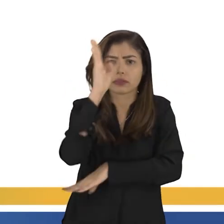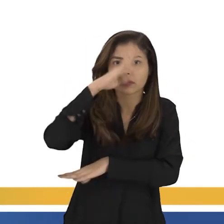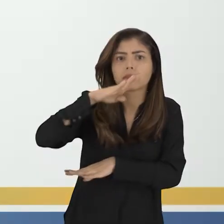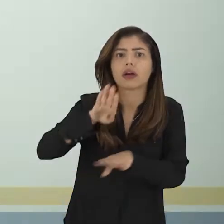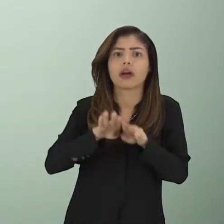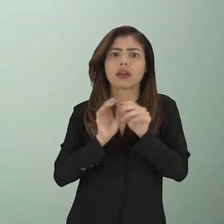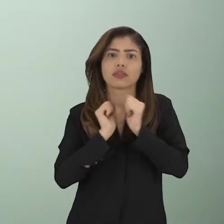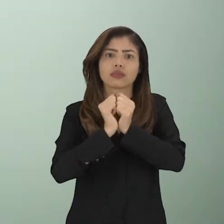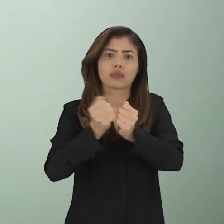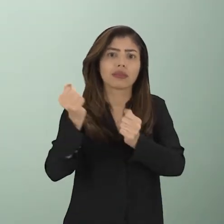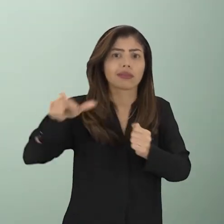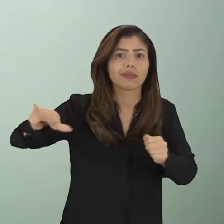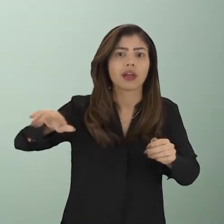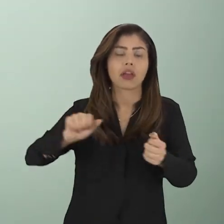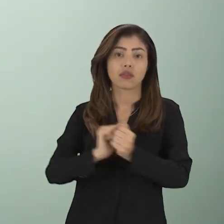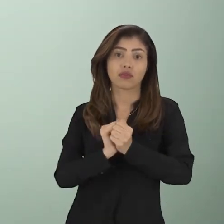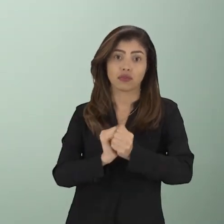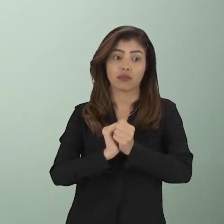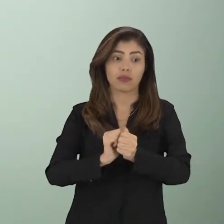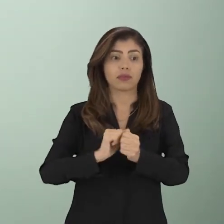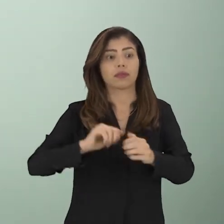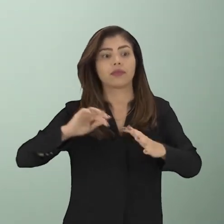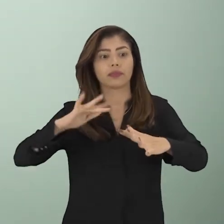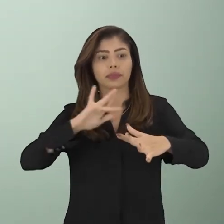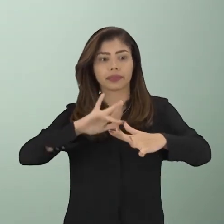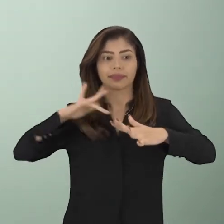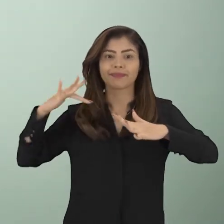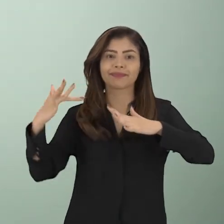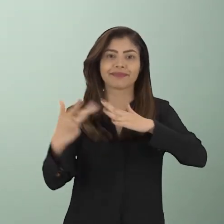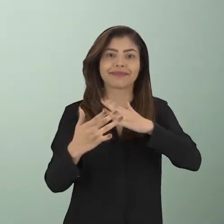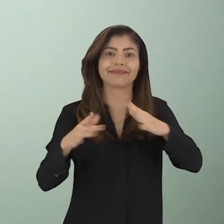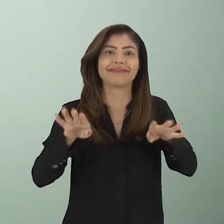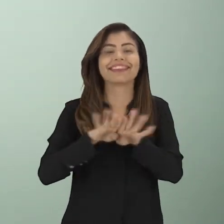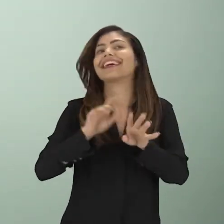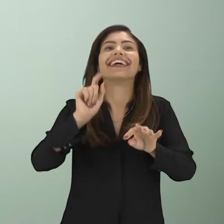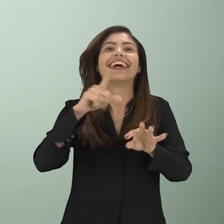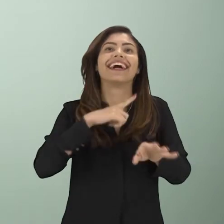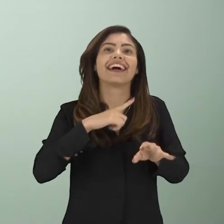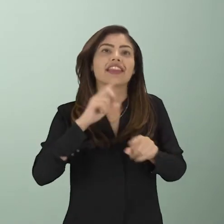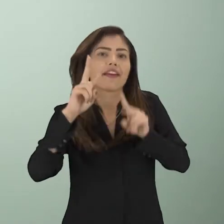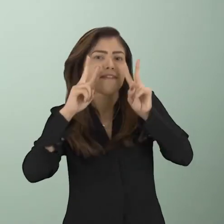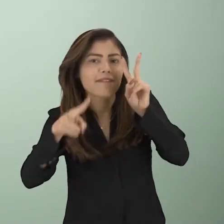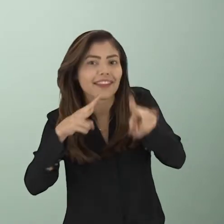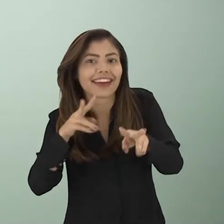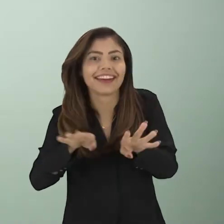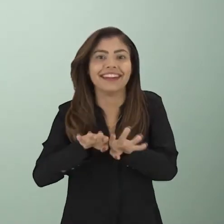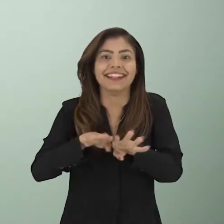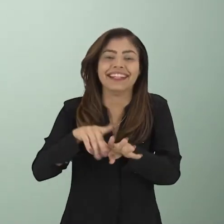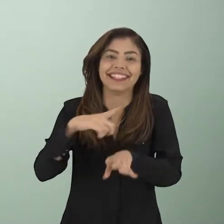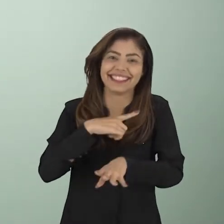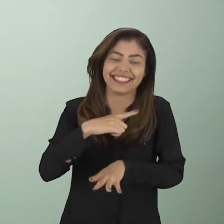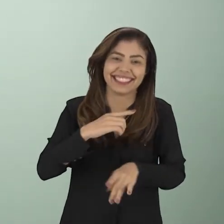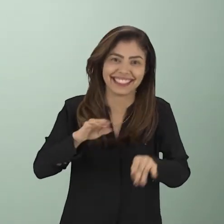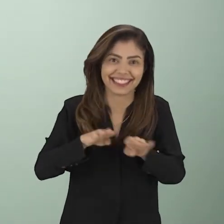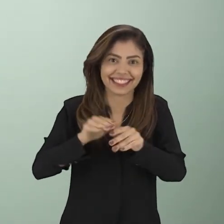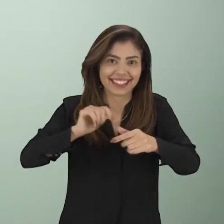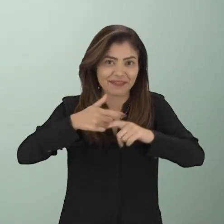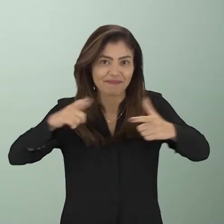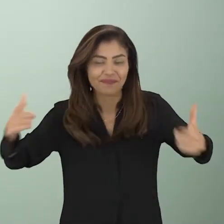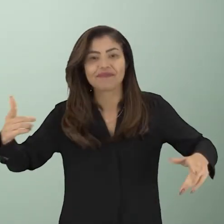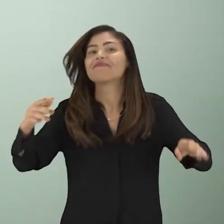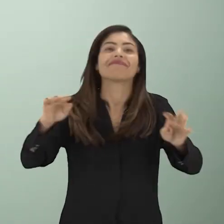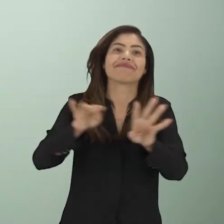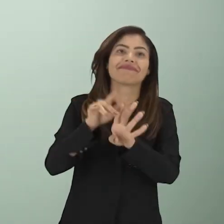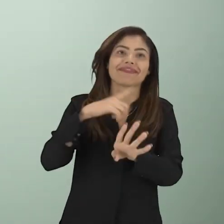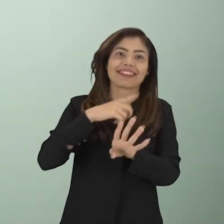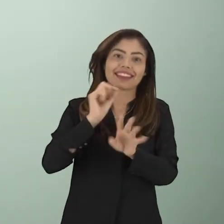bem quanto o mal presente na natureza humana. Ela traria, por exemplo, a gente vê na internet, por exemplo, grandes